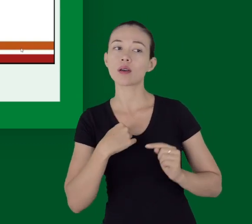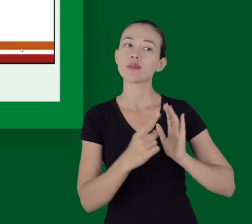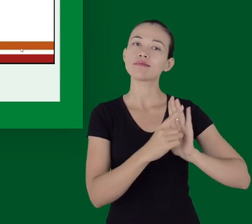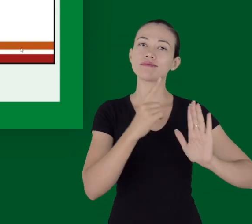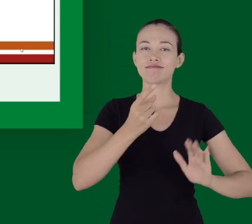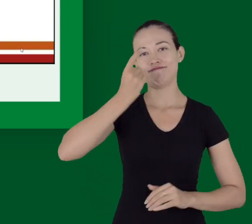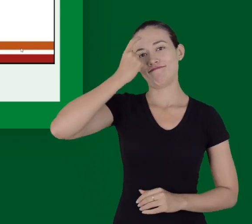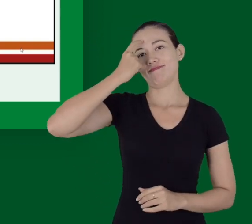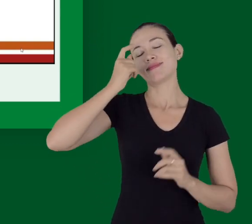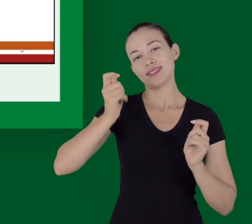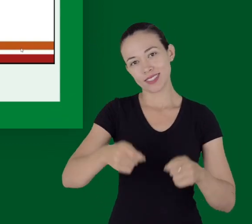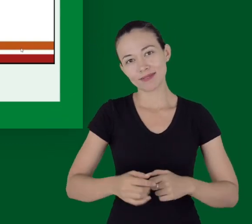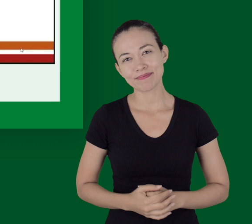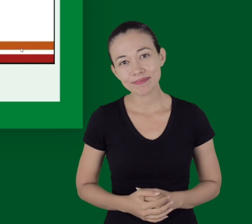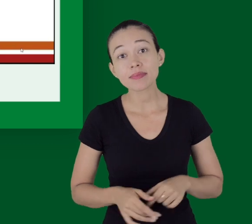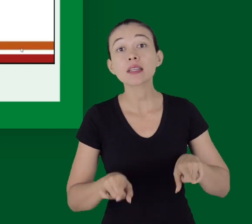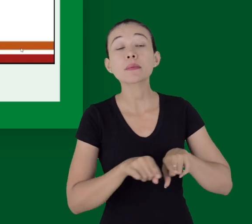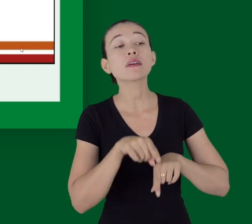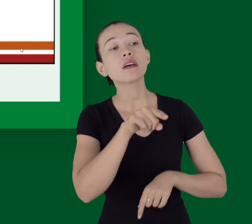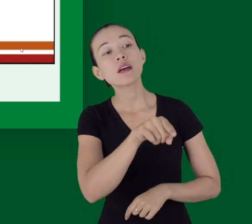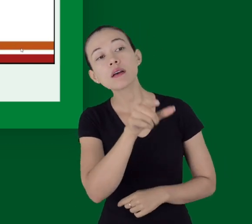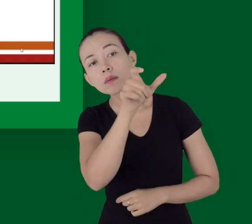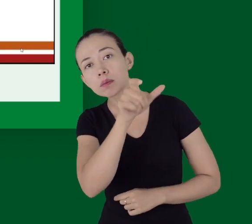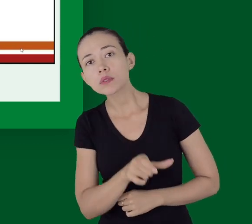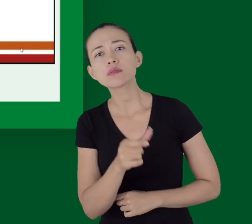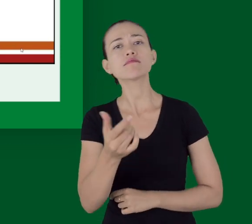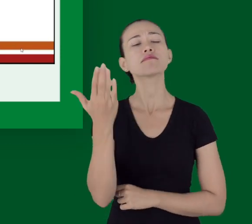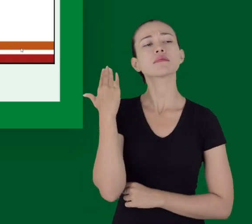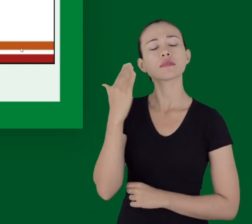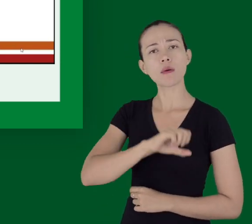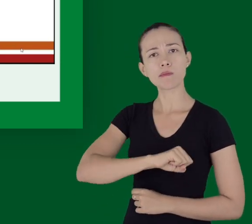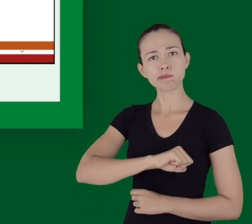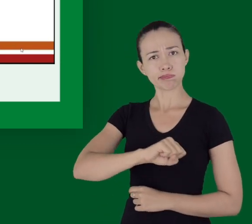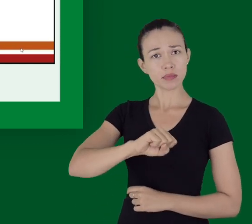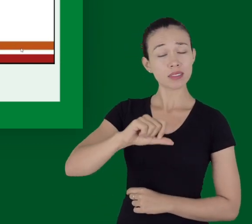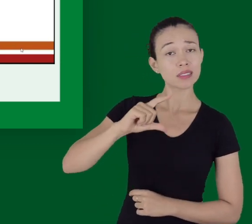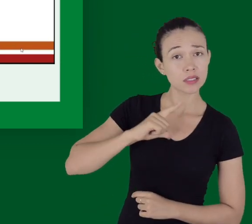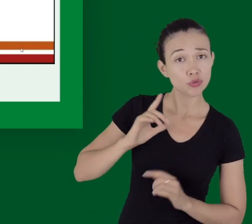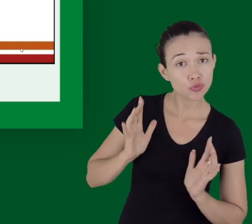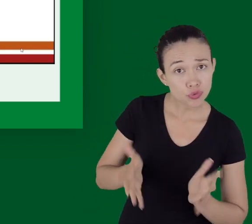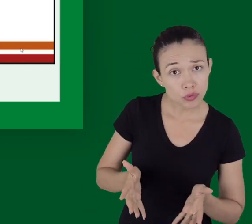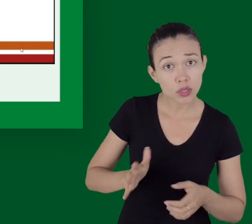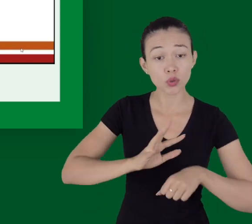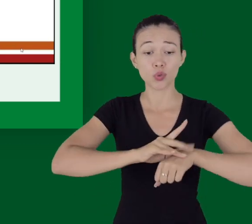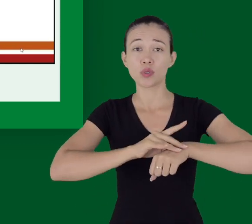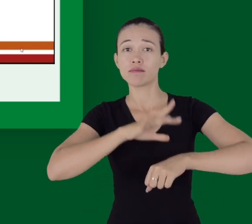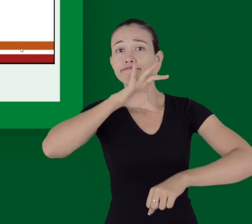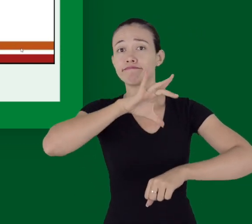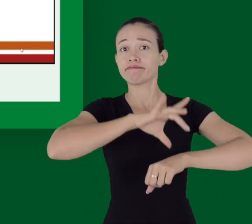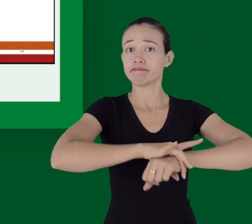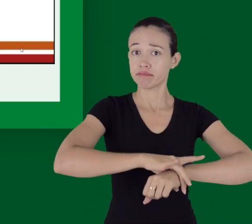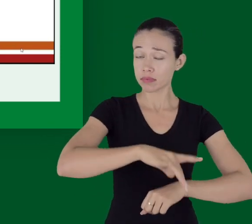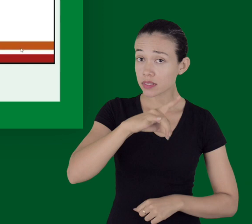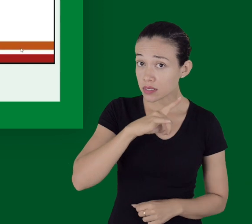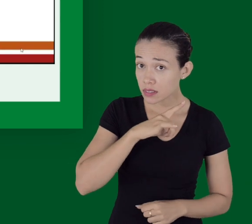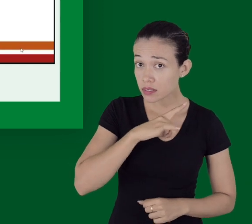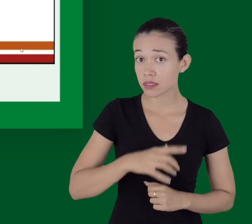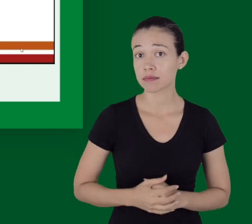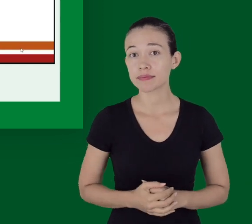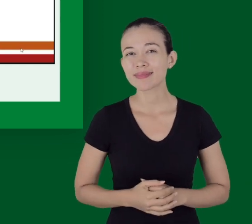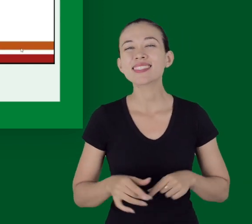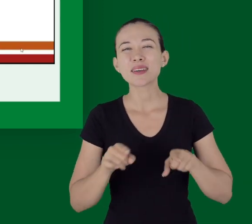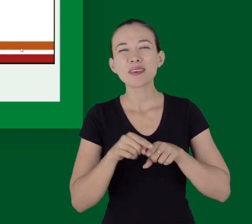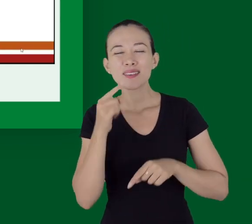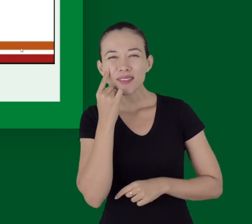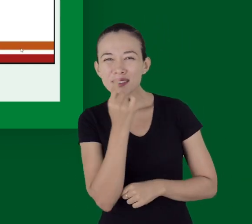você vai usar é contraindicado junto com outra, né? Passado médico, se ele teve já infarto, se ele tem alguma doença, se